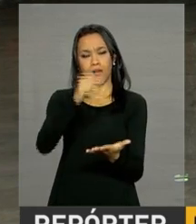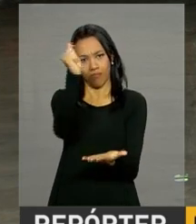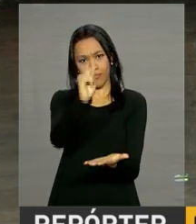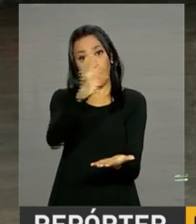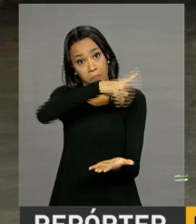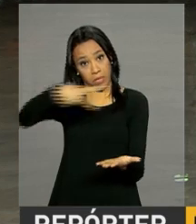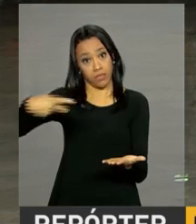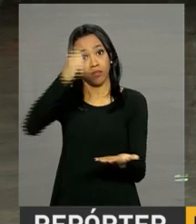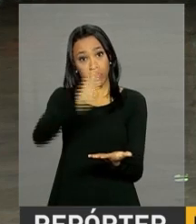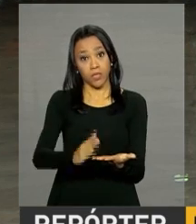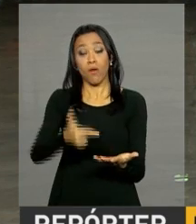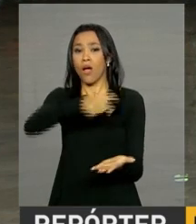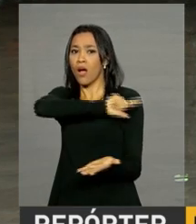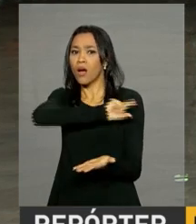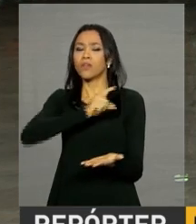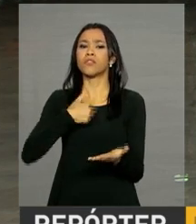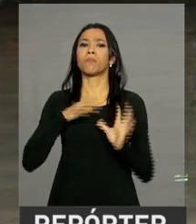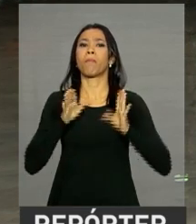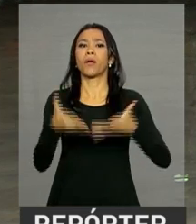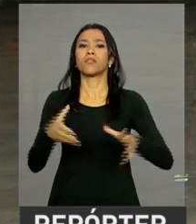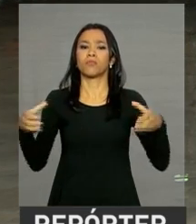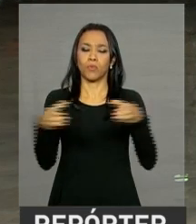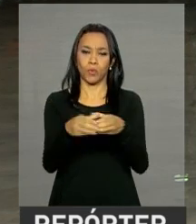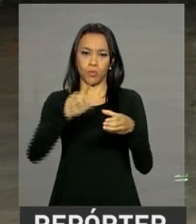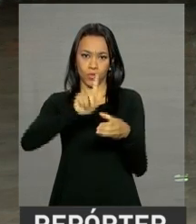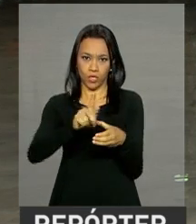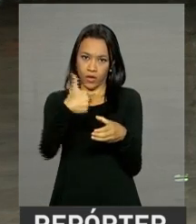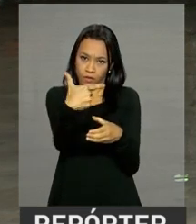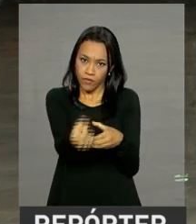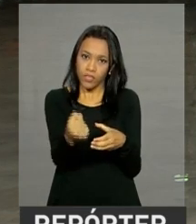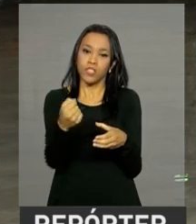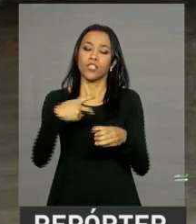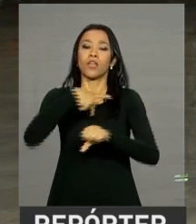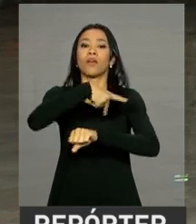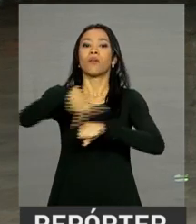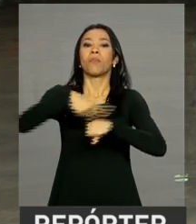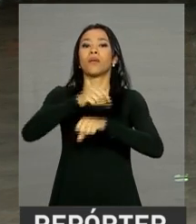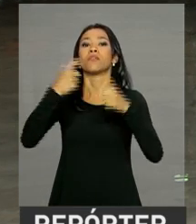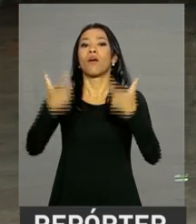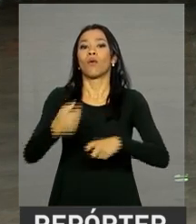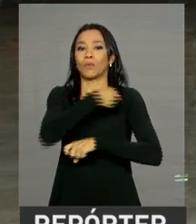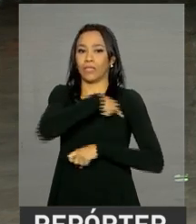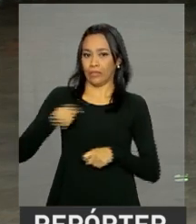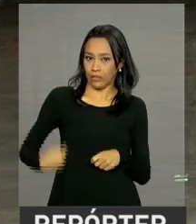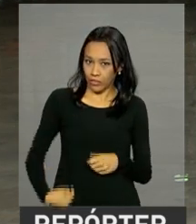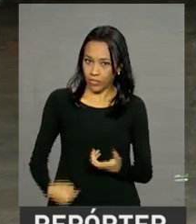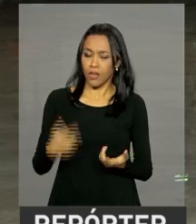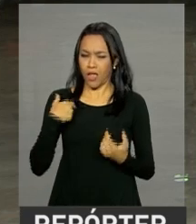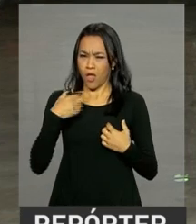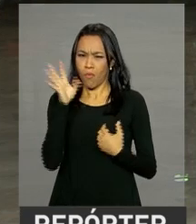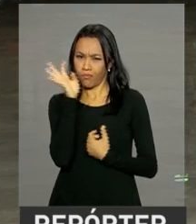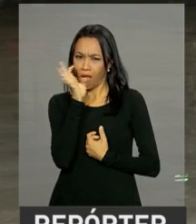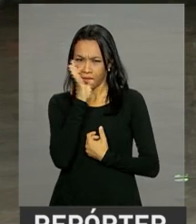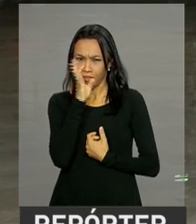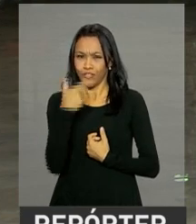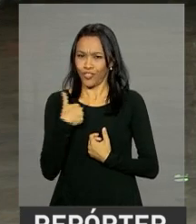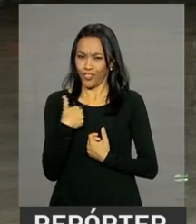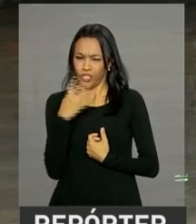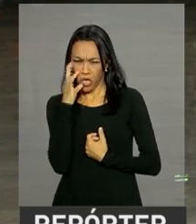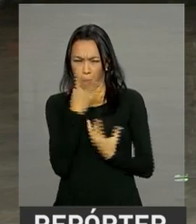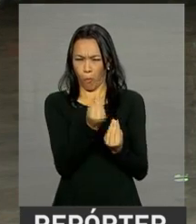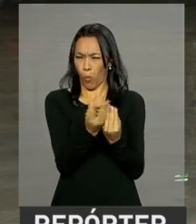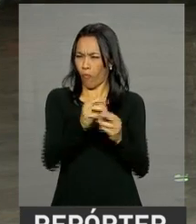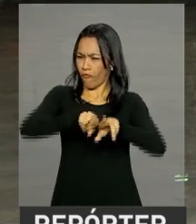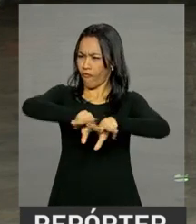ele já havia participado da cúpula do G20 na cidade de Hangzhou, na China. Eu acompanhei o desfile do 7 de setembro, tinha muita